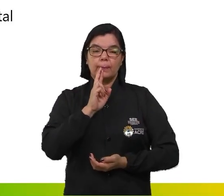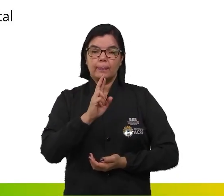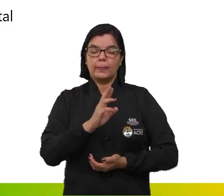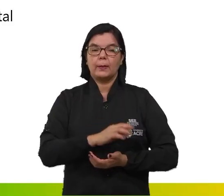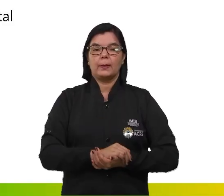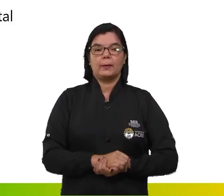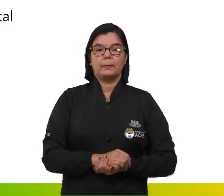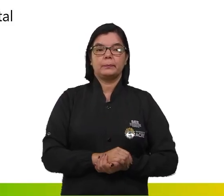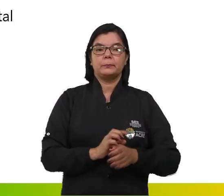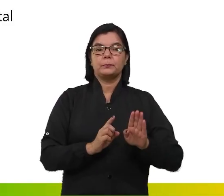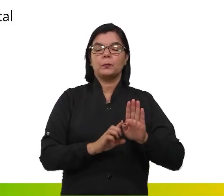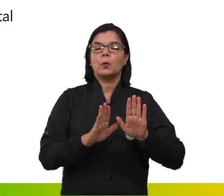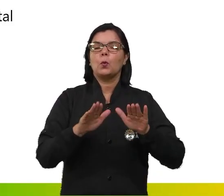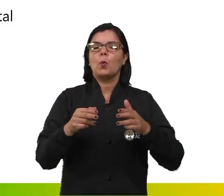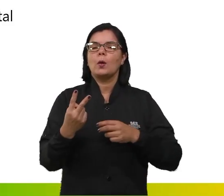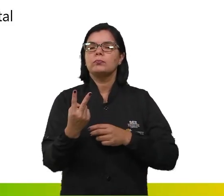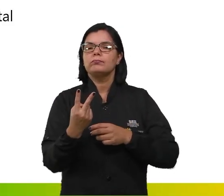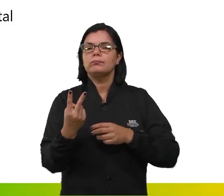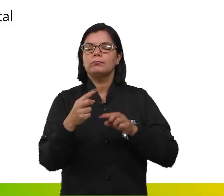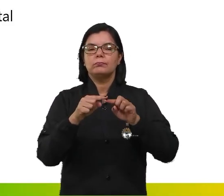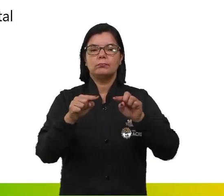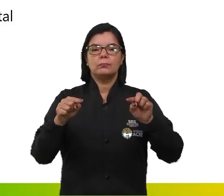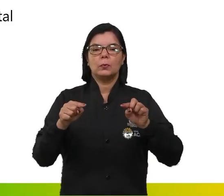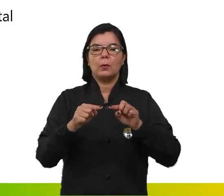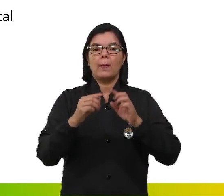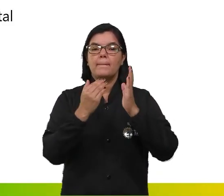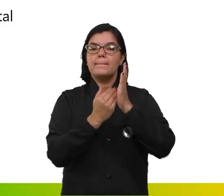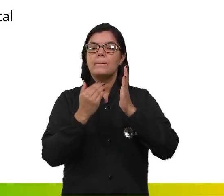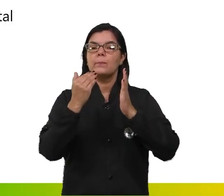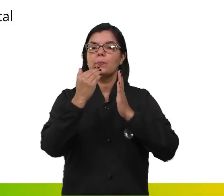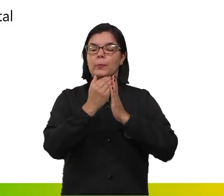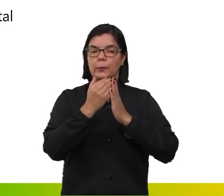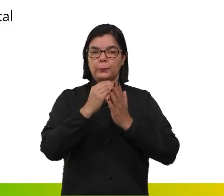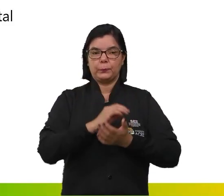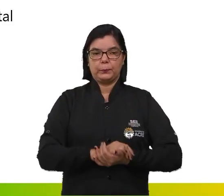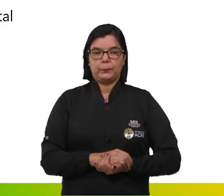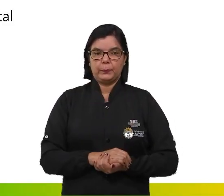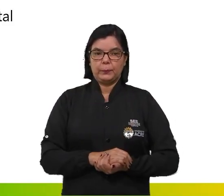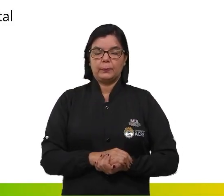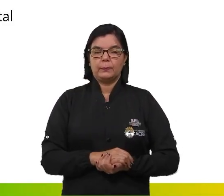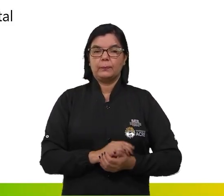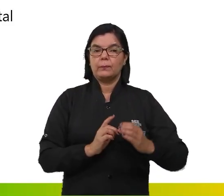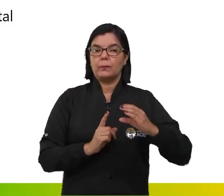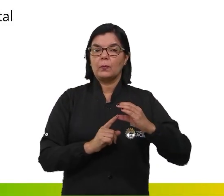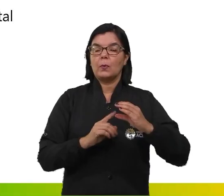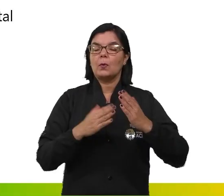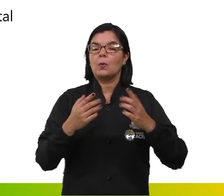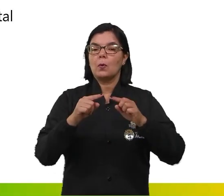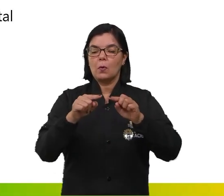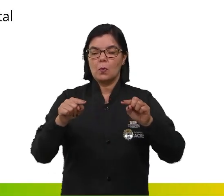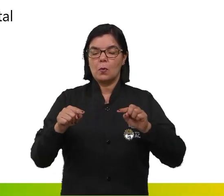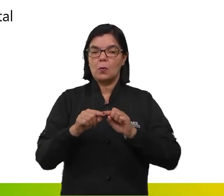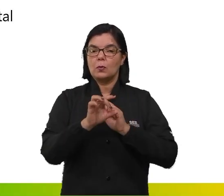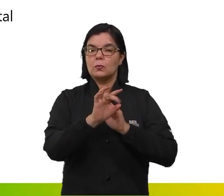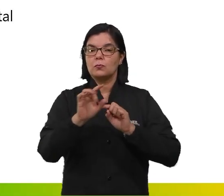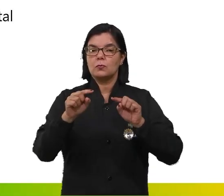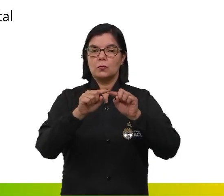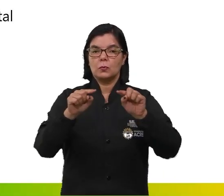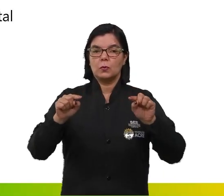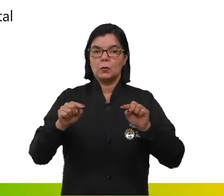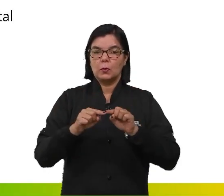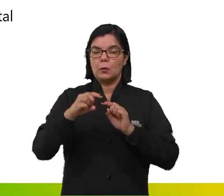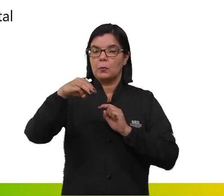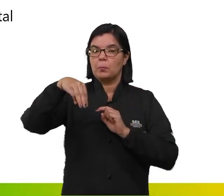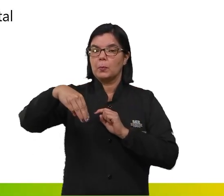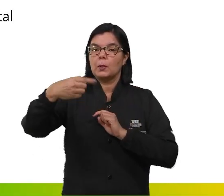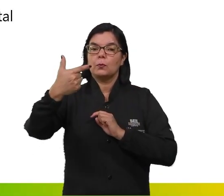já já. Qual dos 2 terrenos é maior em acres? Qual é a área de cada terreno em metros